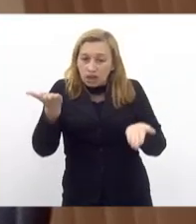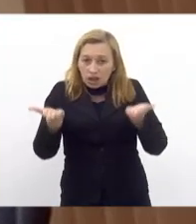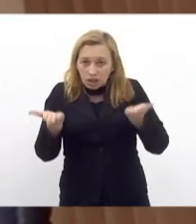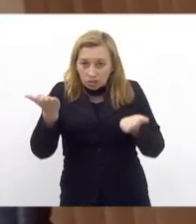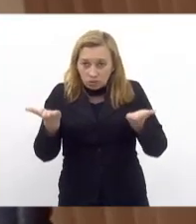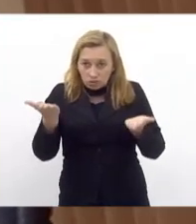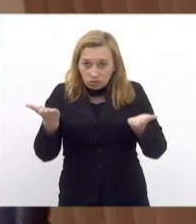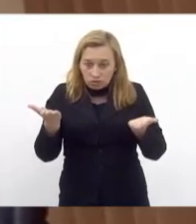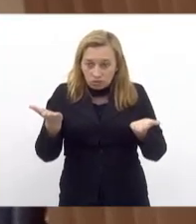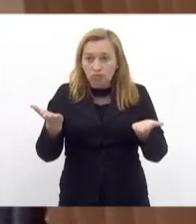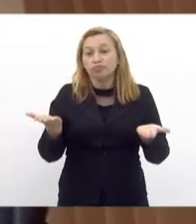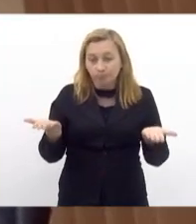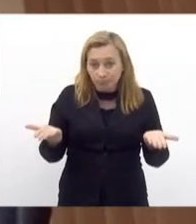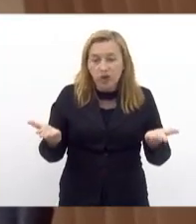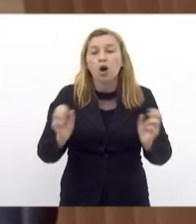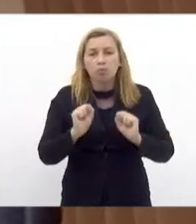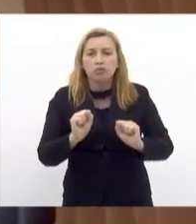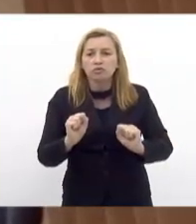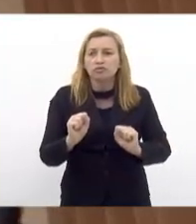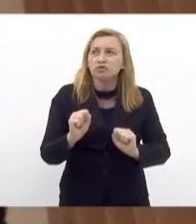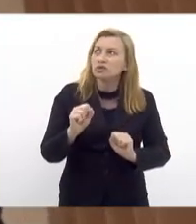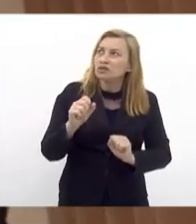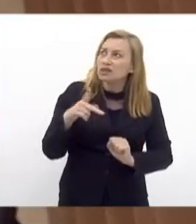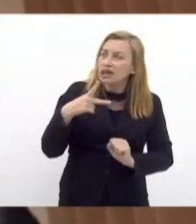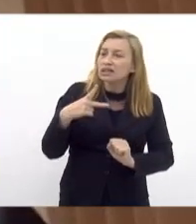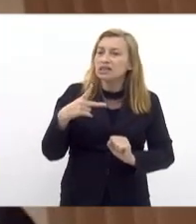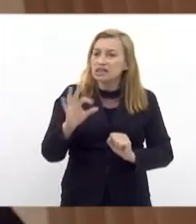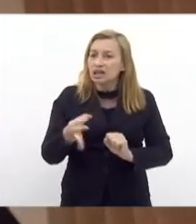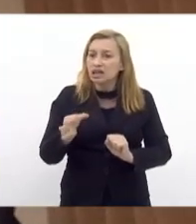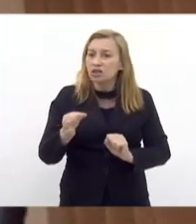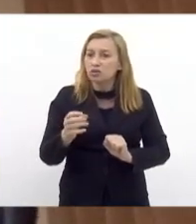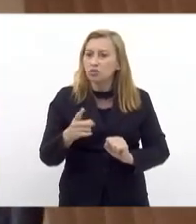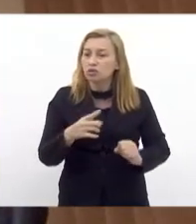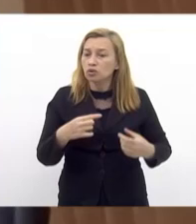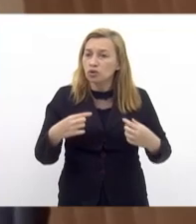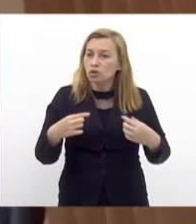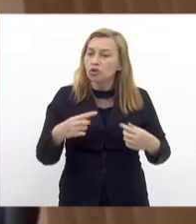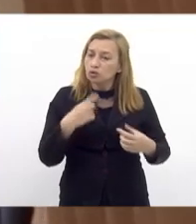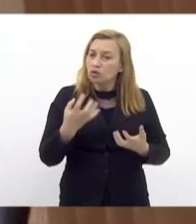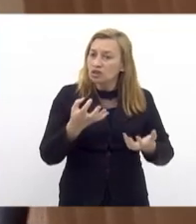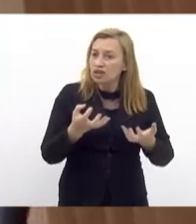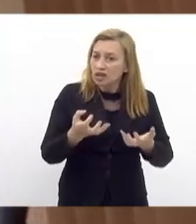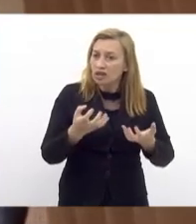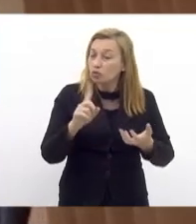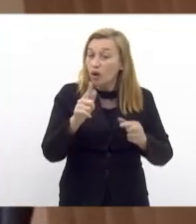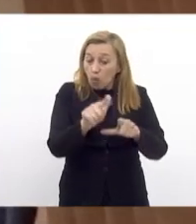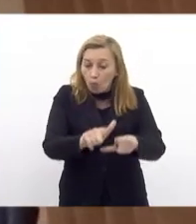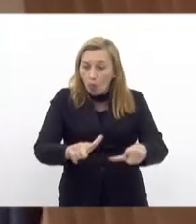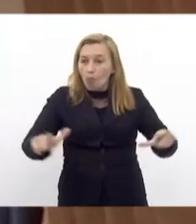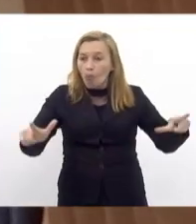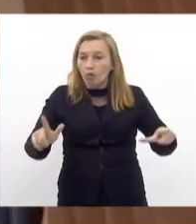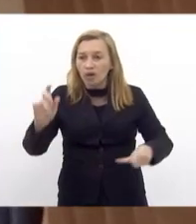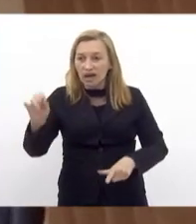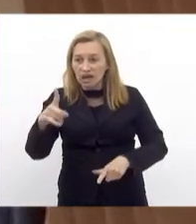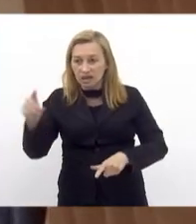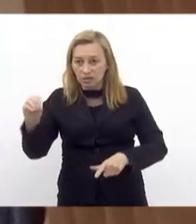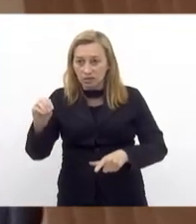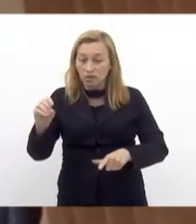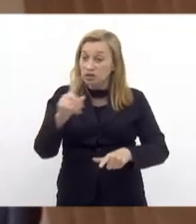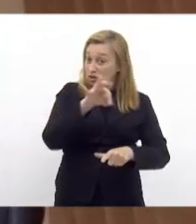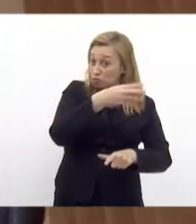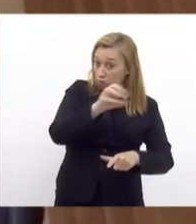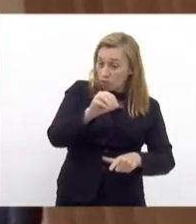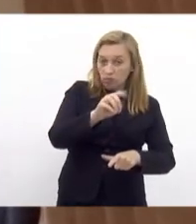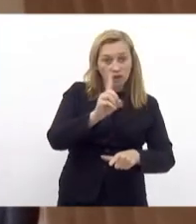Santos Dumont. A gente tem que deixar muito claro que a nossa posição não é de esvaziamento do Santos Dumont. A gente precisa